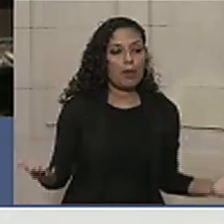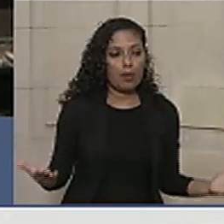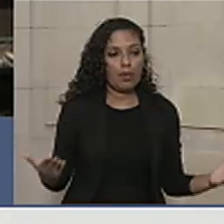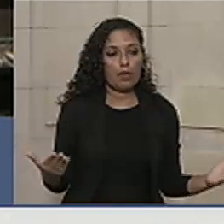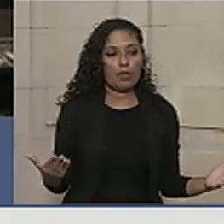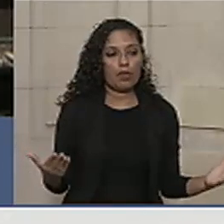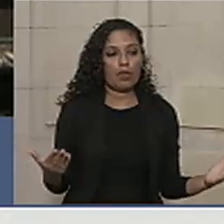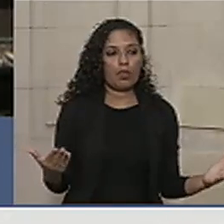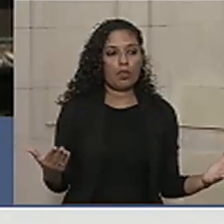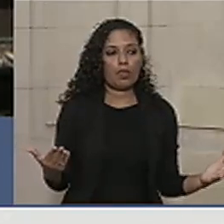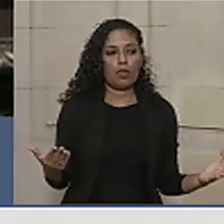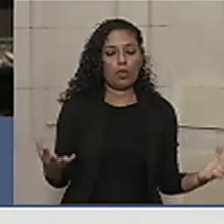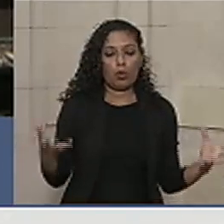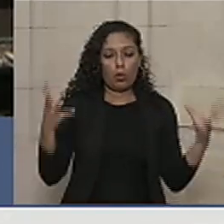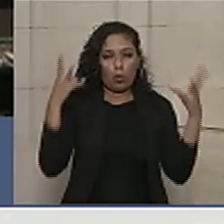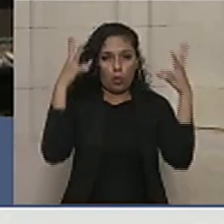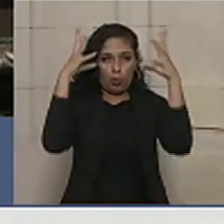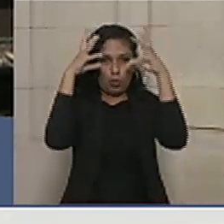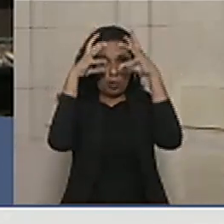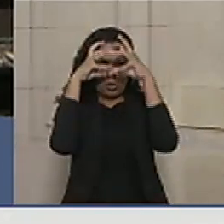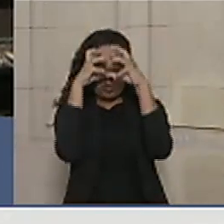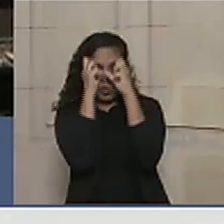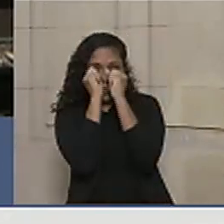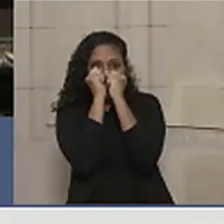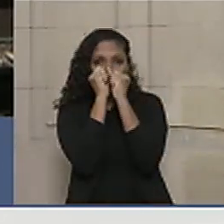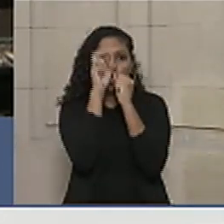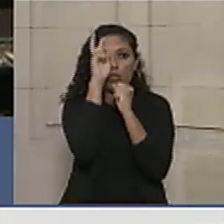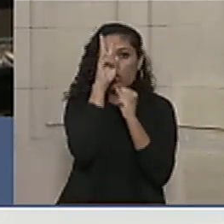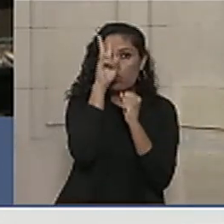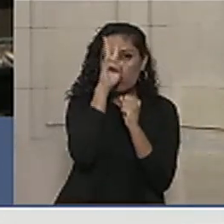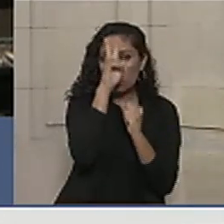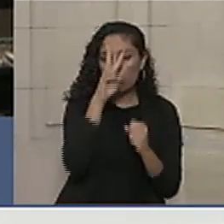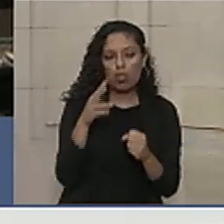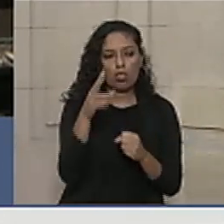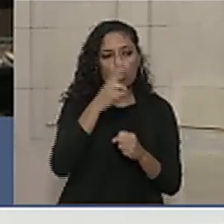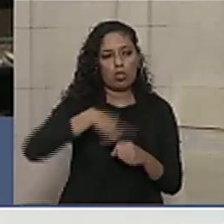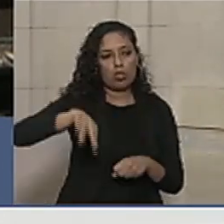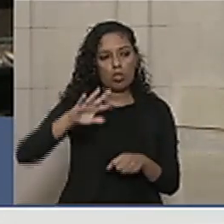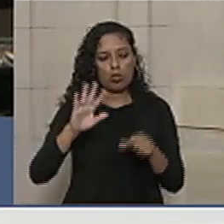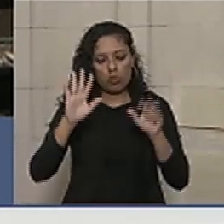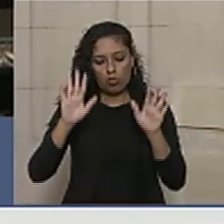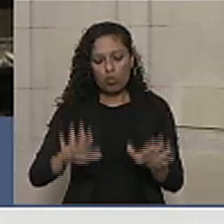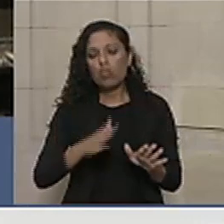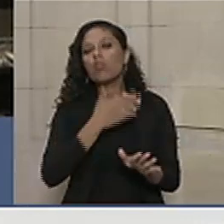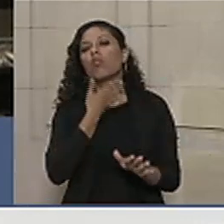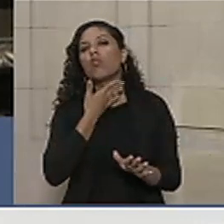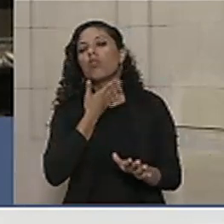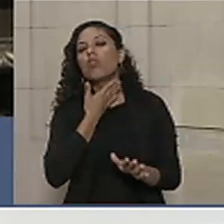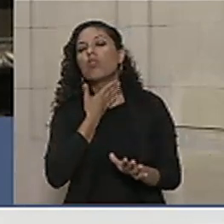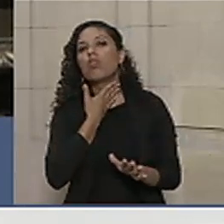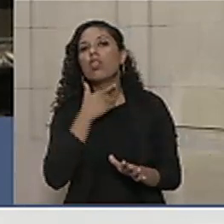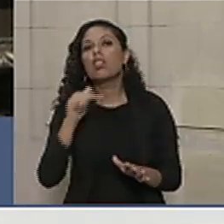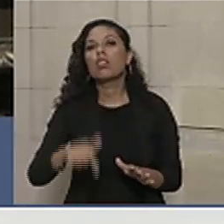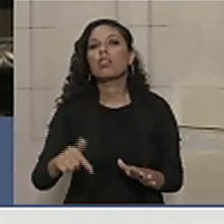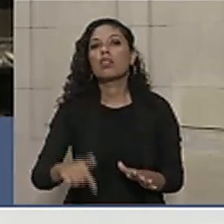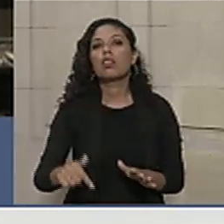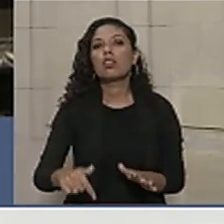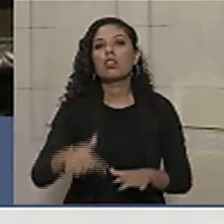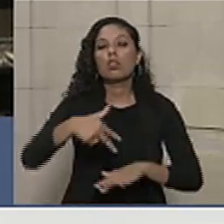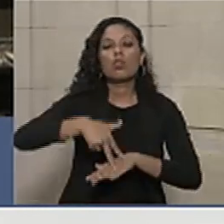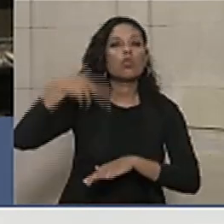na nebulosidade da ausência de memória, que o nosso lugar de fala nessa tribuna